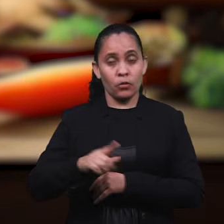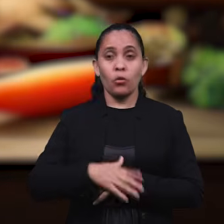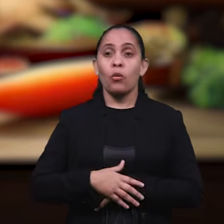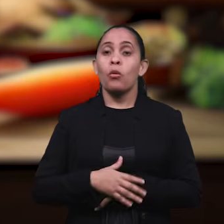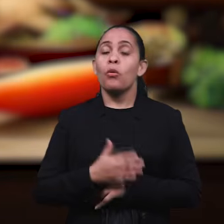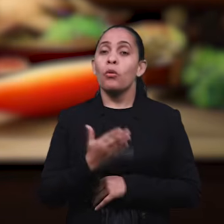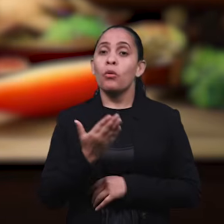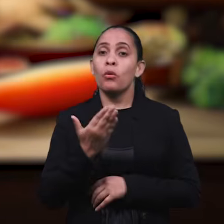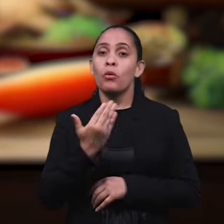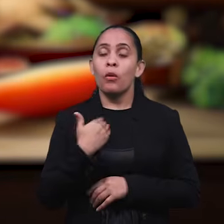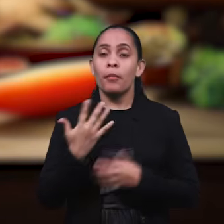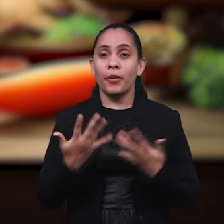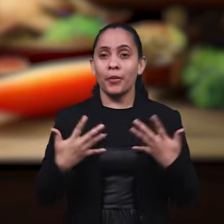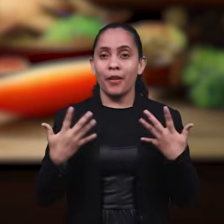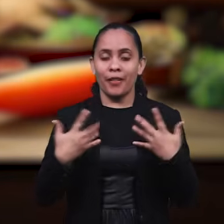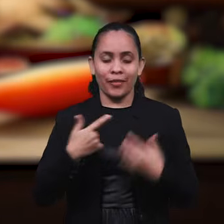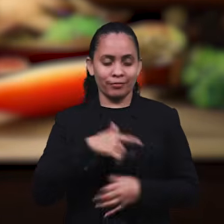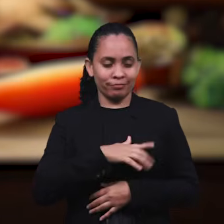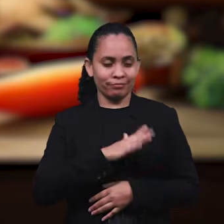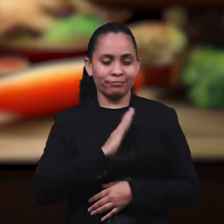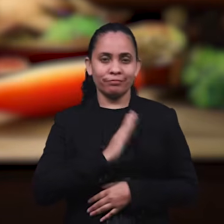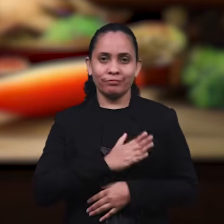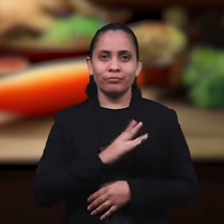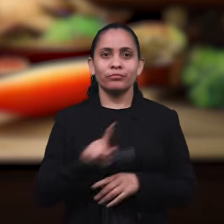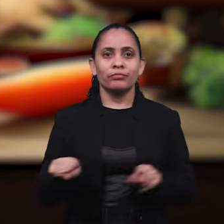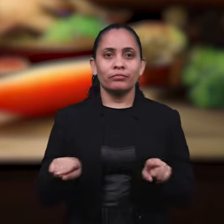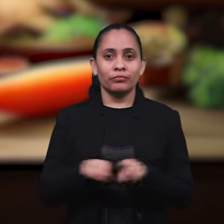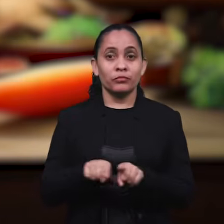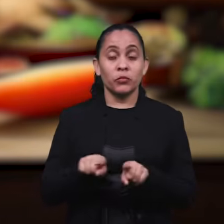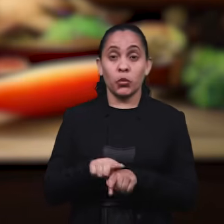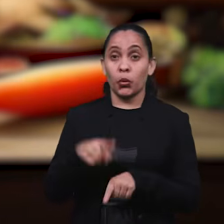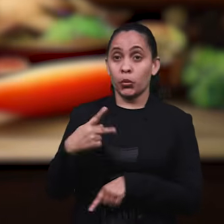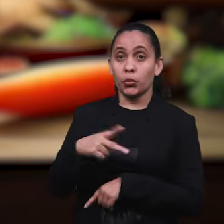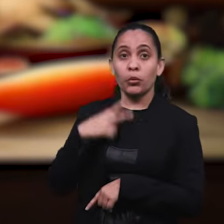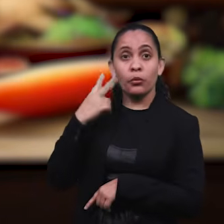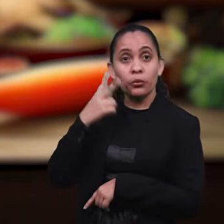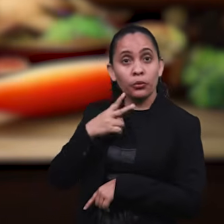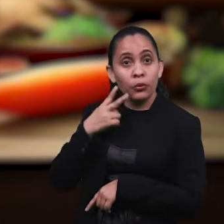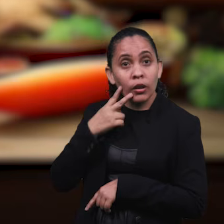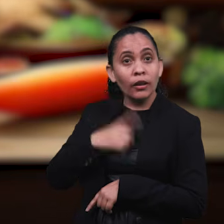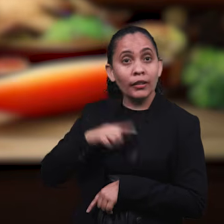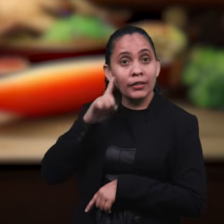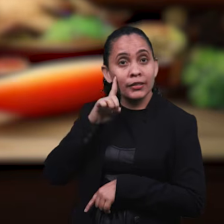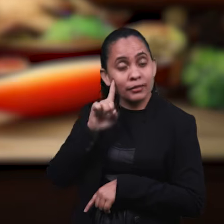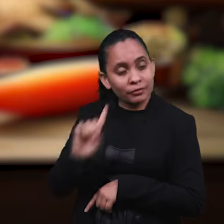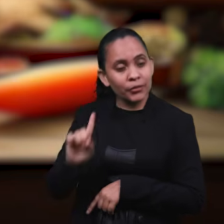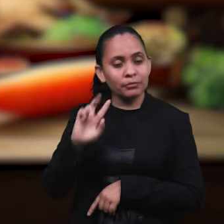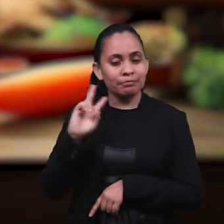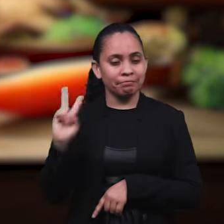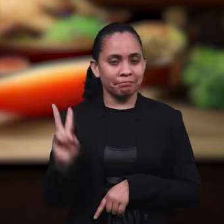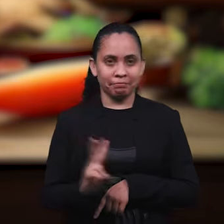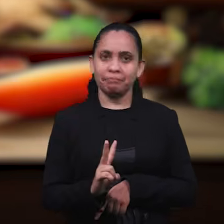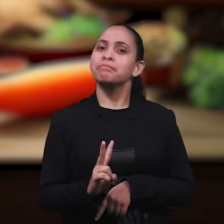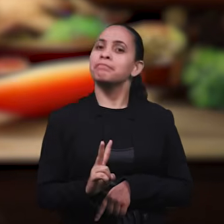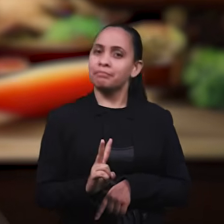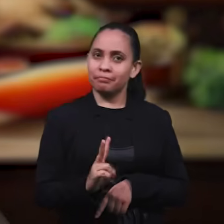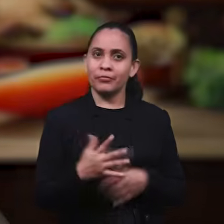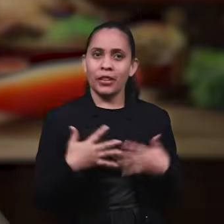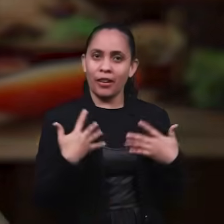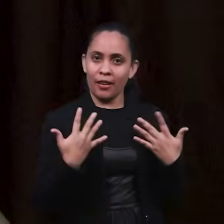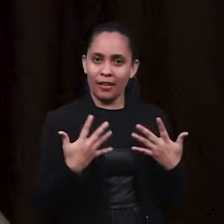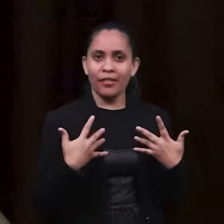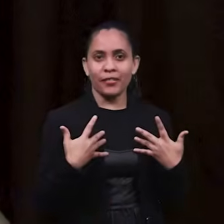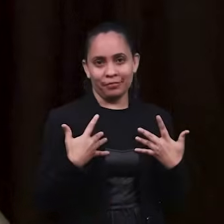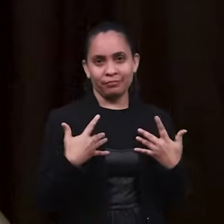teu pão e bebe com o coração contente o teu vinho, pois já Deus se agrada das tuas obras. Esse texto, né,